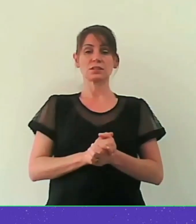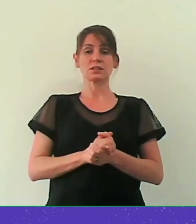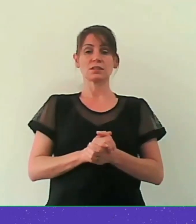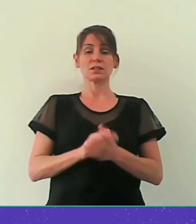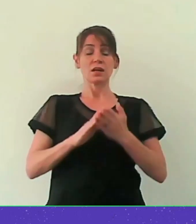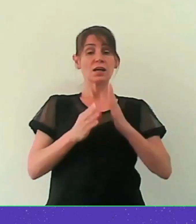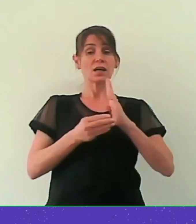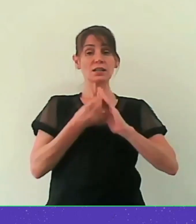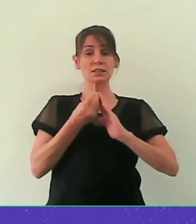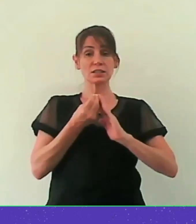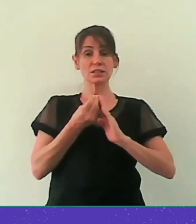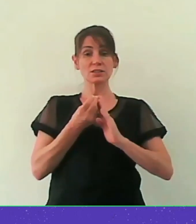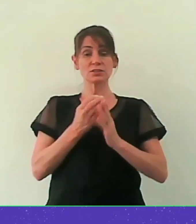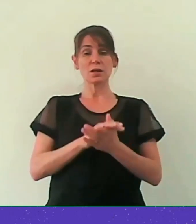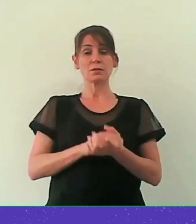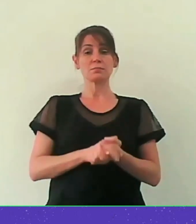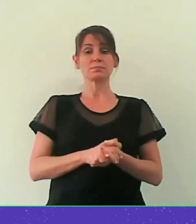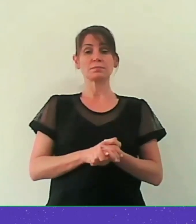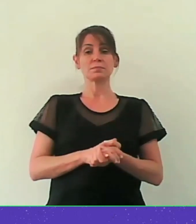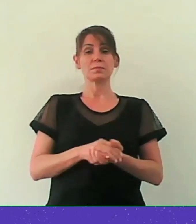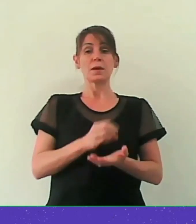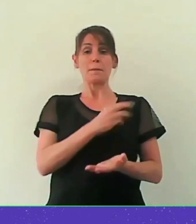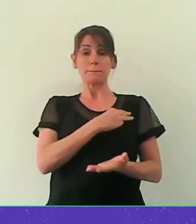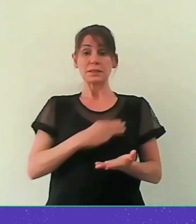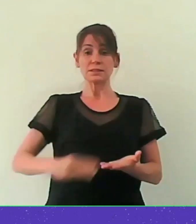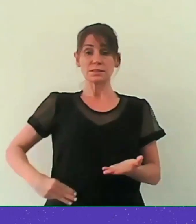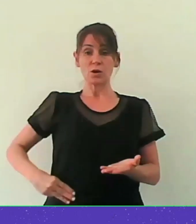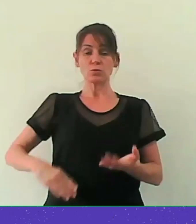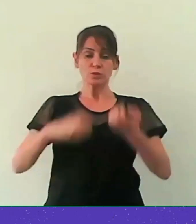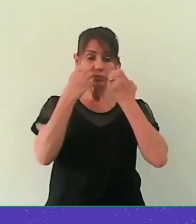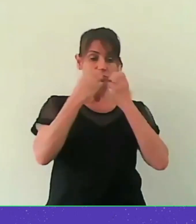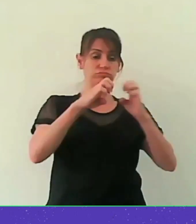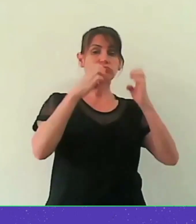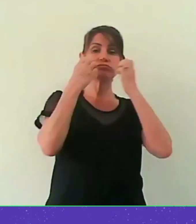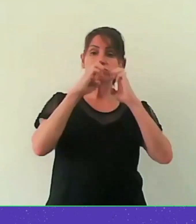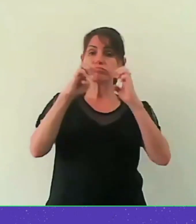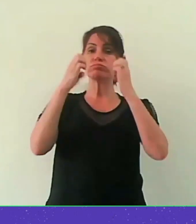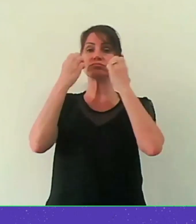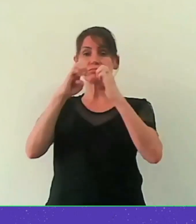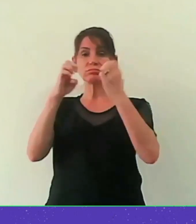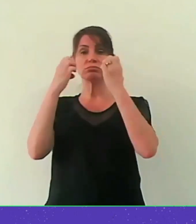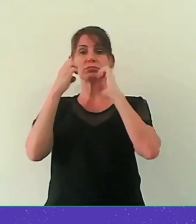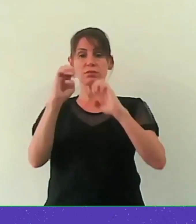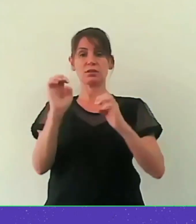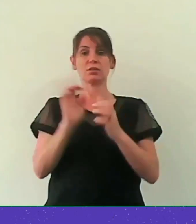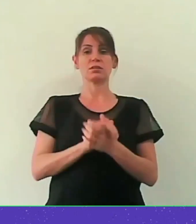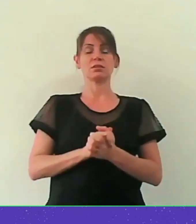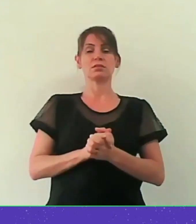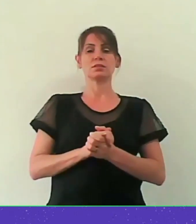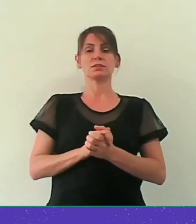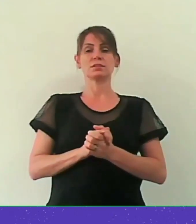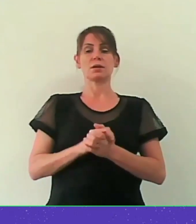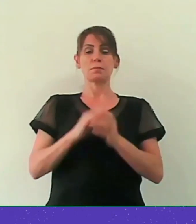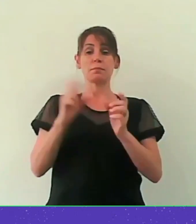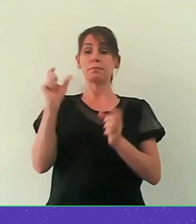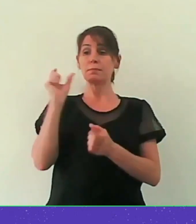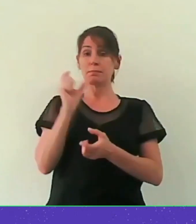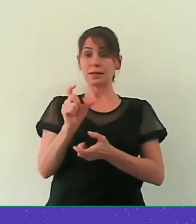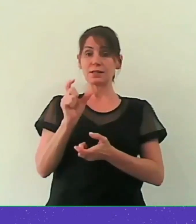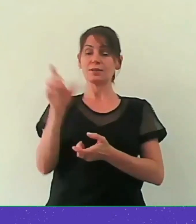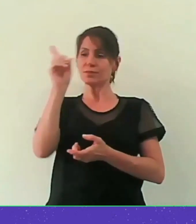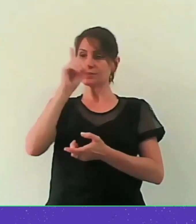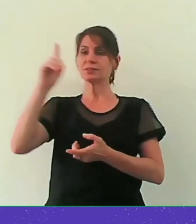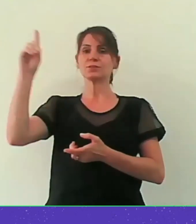sua missão de pregar o Evangelho conforme a sua palavra. Isso está